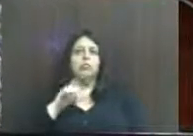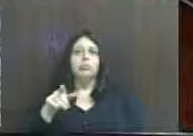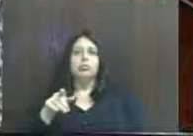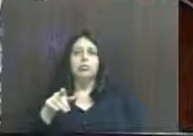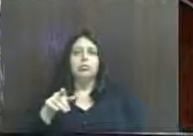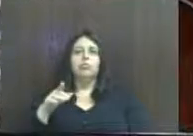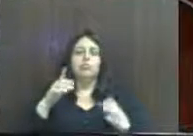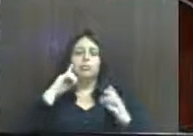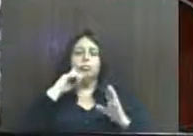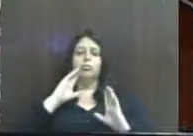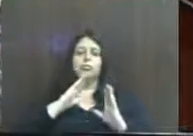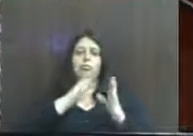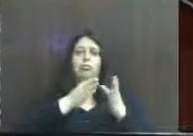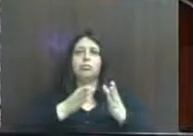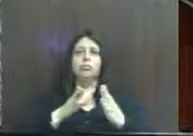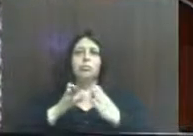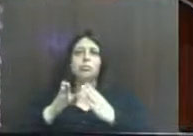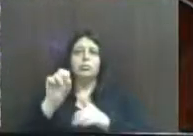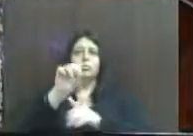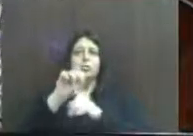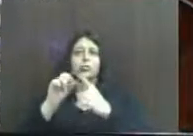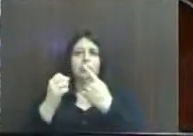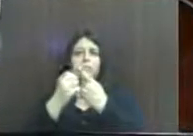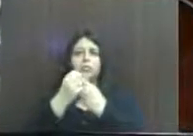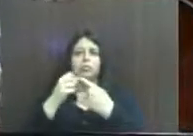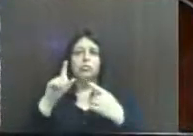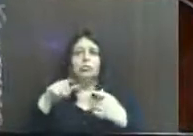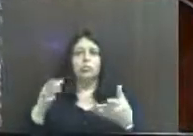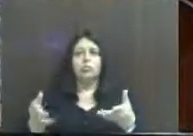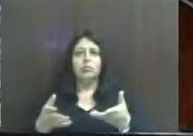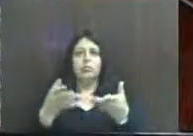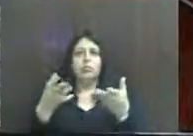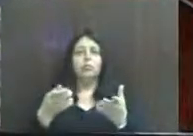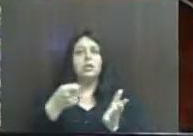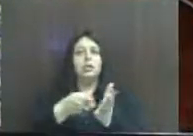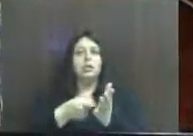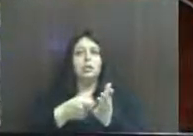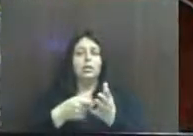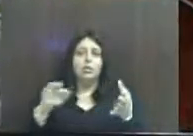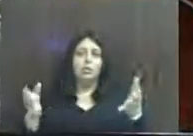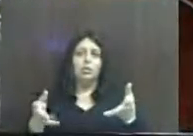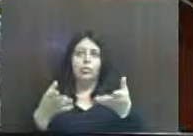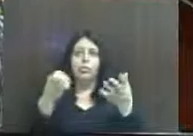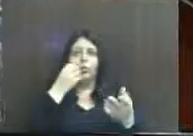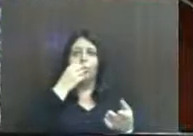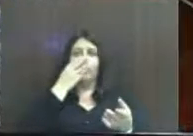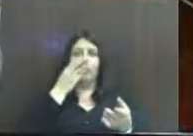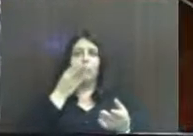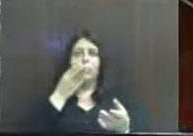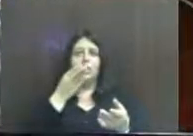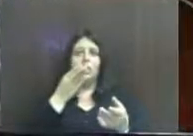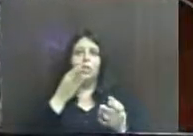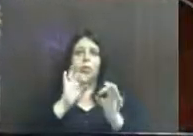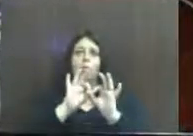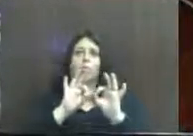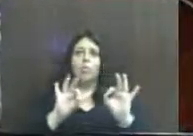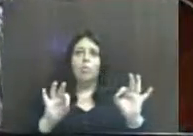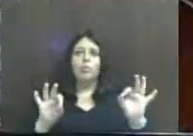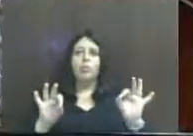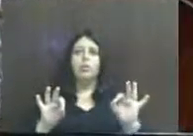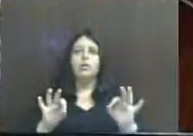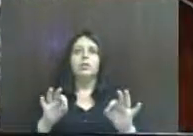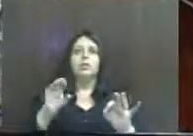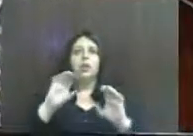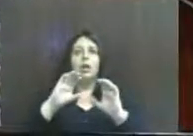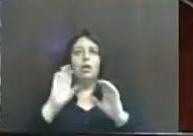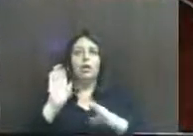os destinos da sociedade que promovem e deveriam promover o bem comum. É aderir à comunidade a